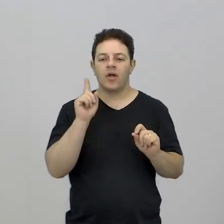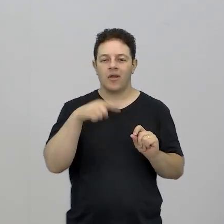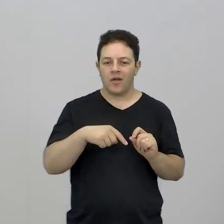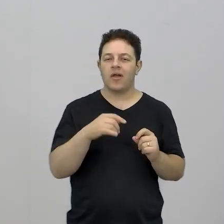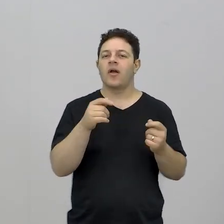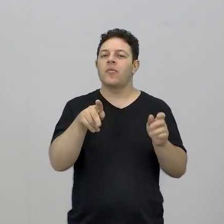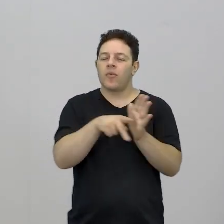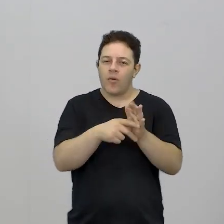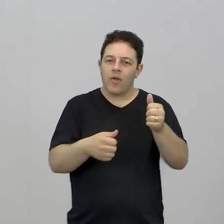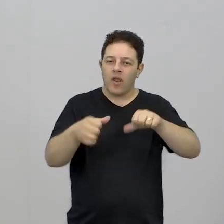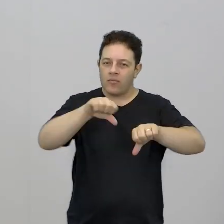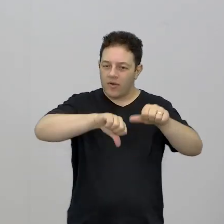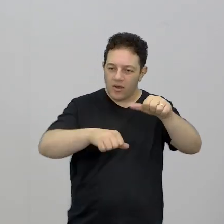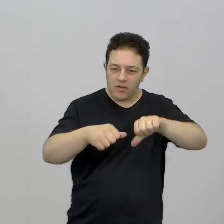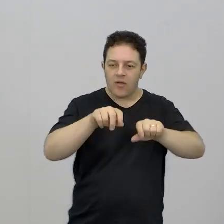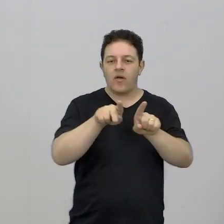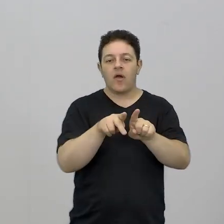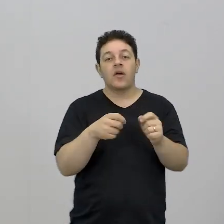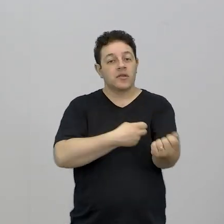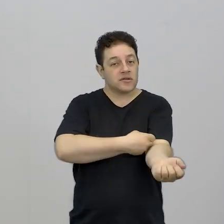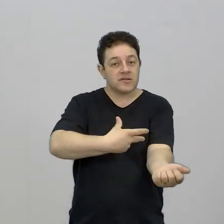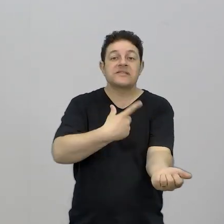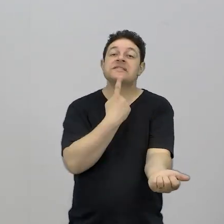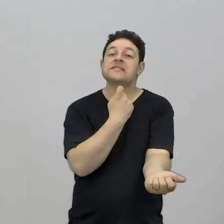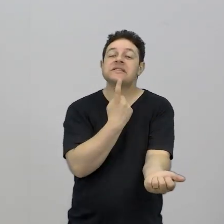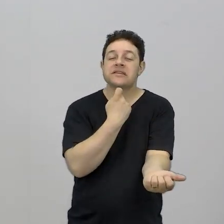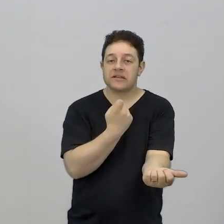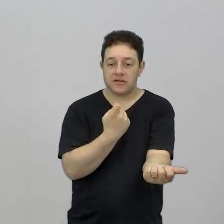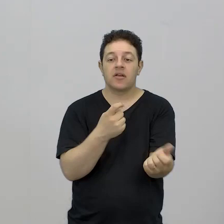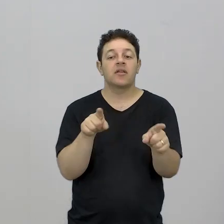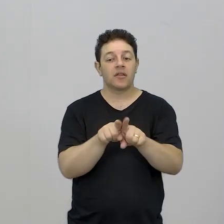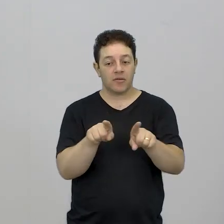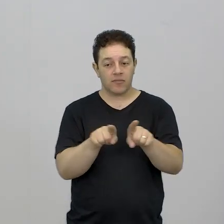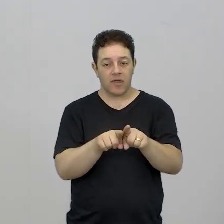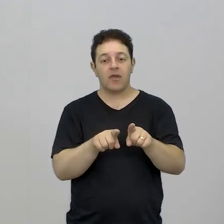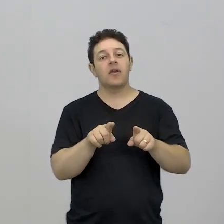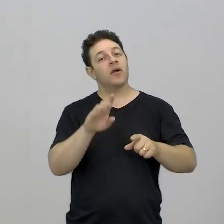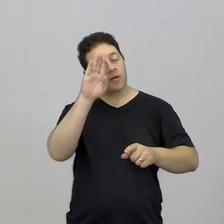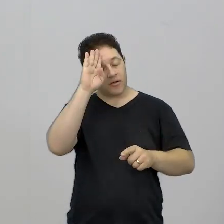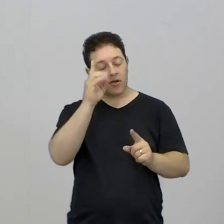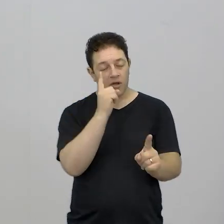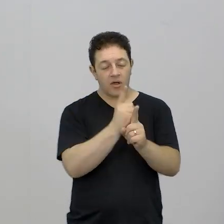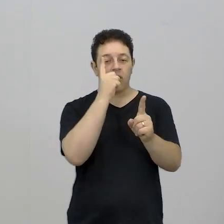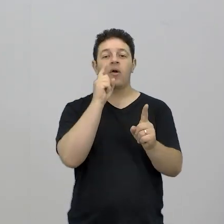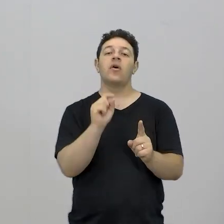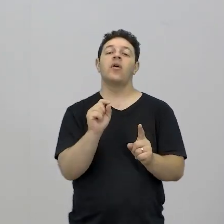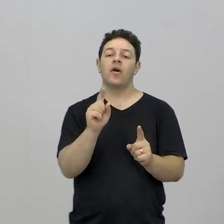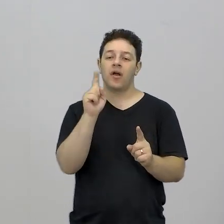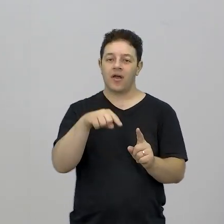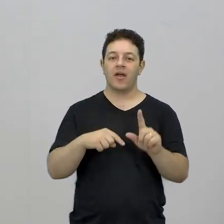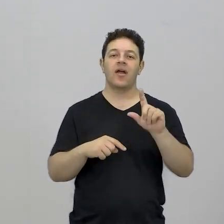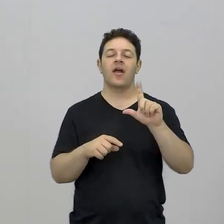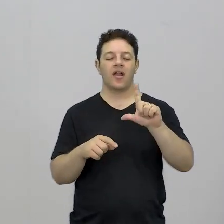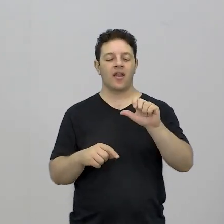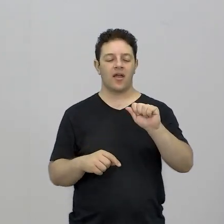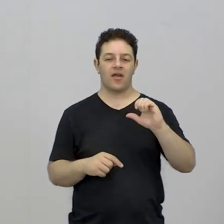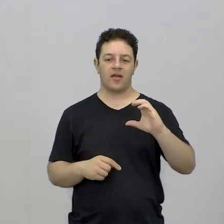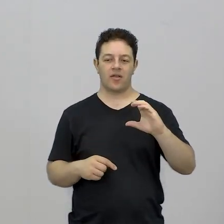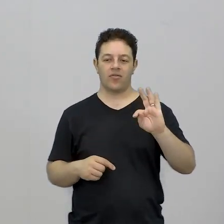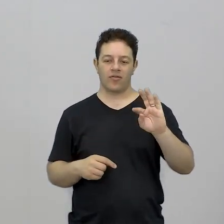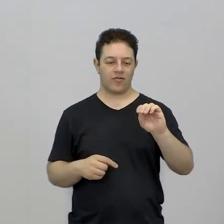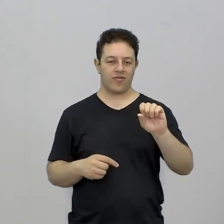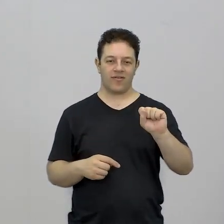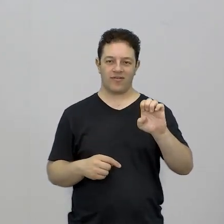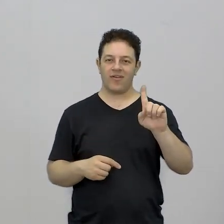exames laboratoriais, exames de sangue, né, e principalmente aí da detecção da lactose, né, e da vitamina